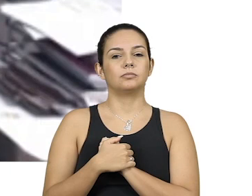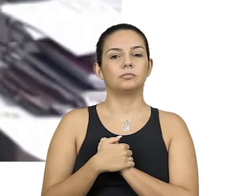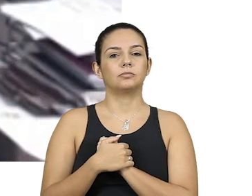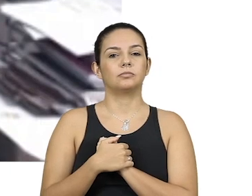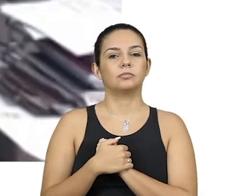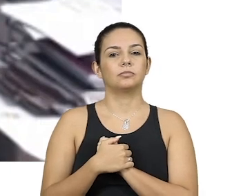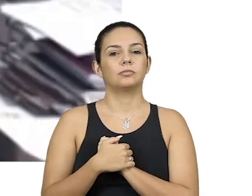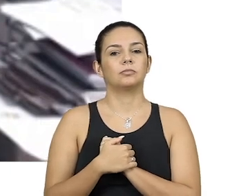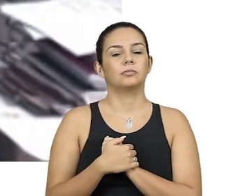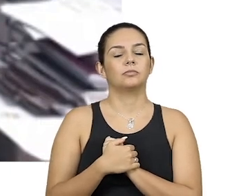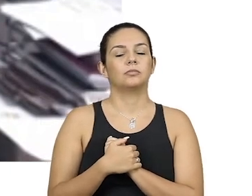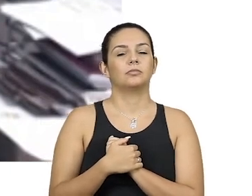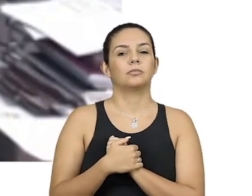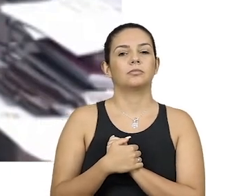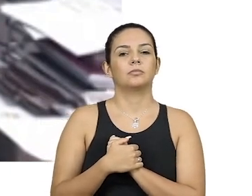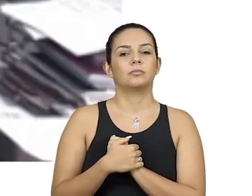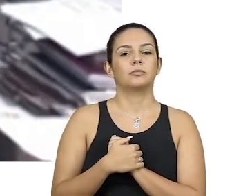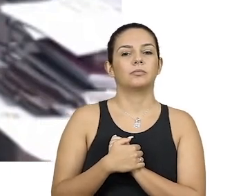Então, estou